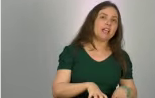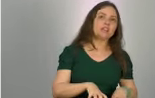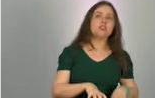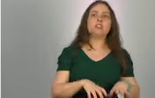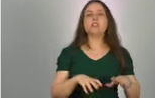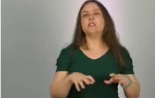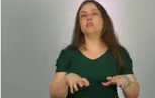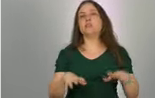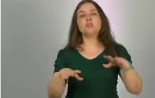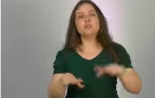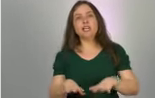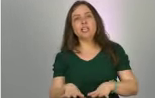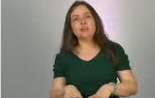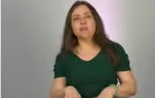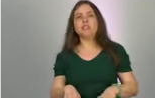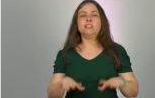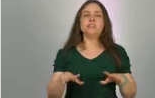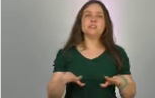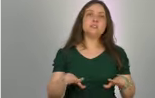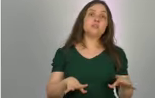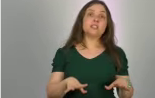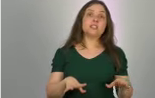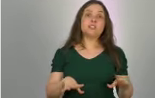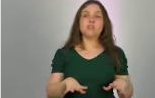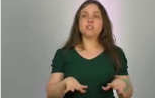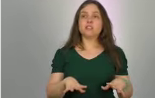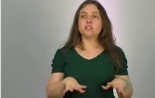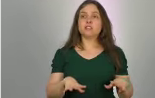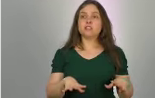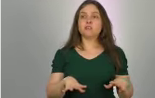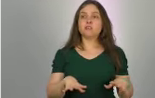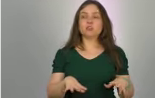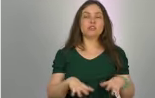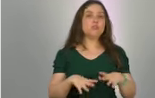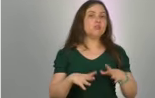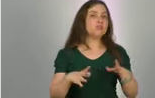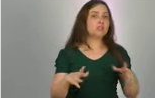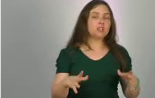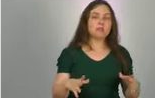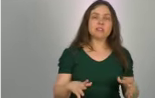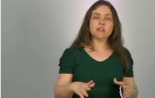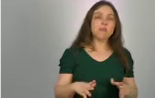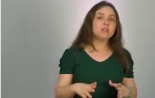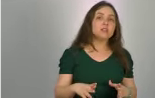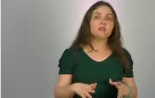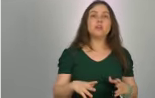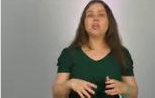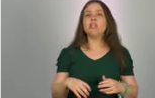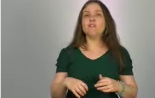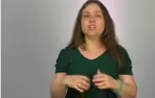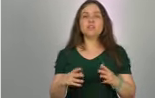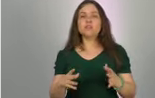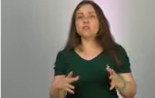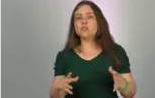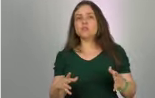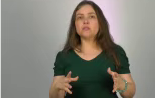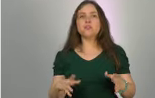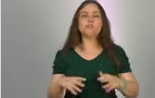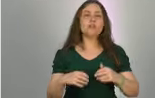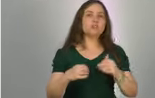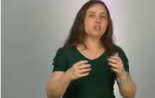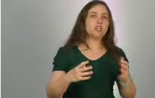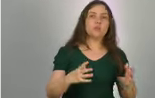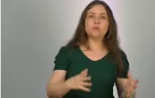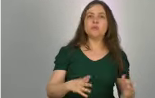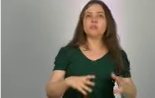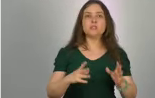sofrendo ação da umidade do nosso clima das nossas às vezes falta de condições de armazenamento e várias